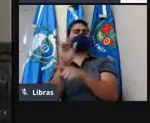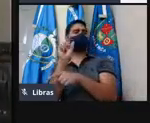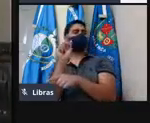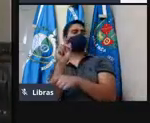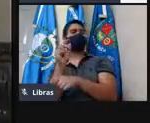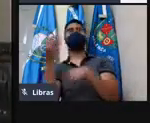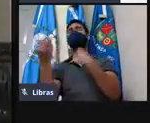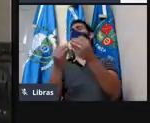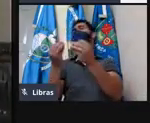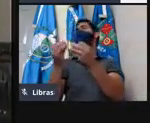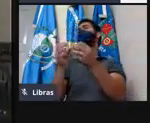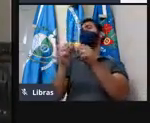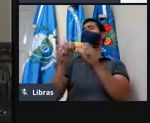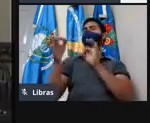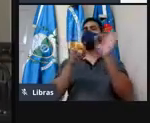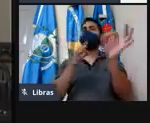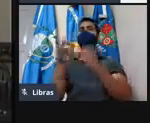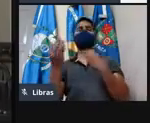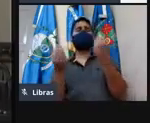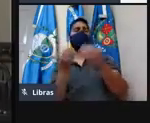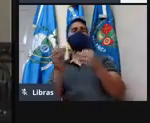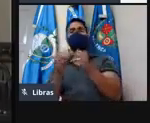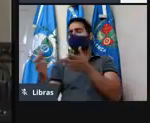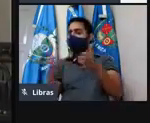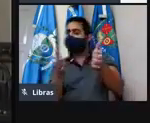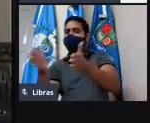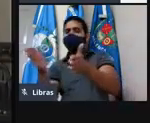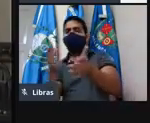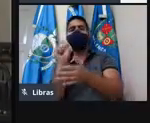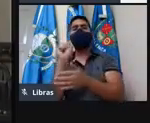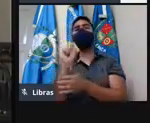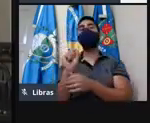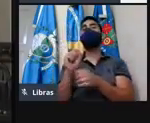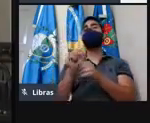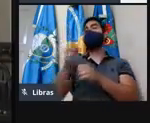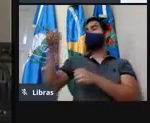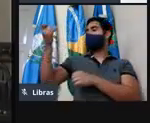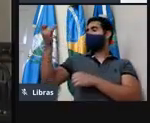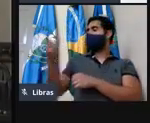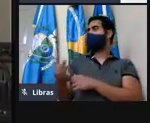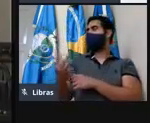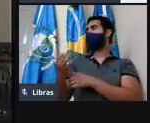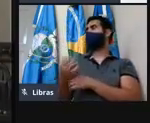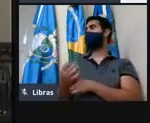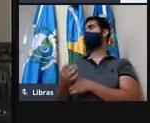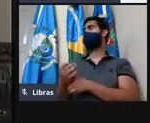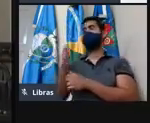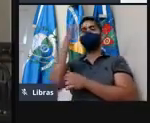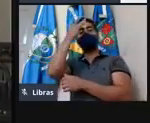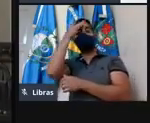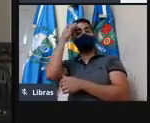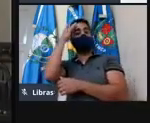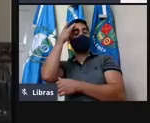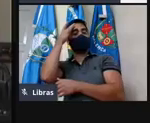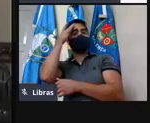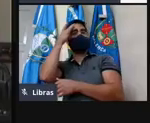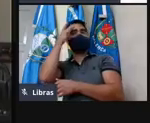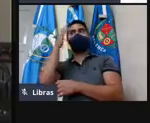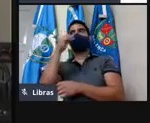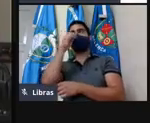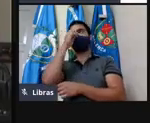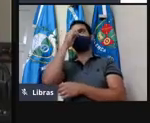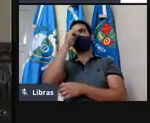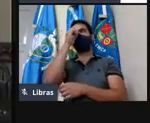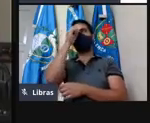que se entra com o projeto, qual a viabilidade, qual o caminho. Então, esse esclarecimento que eu quero trazer para as pessoas que estão